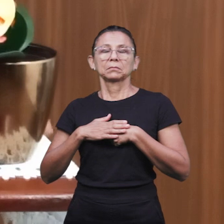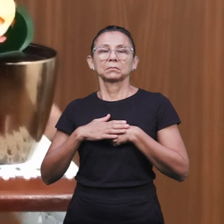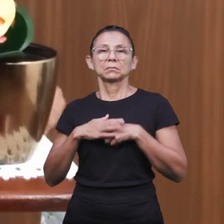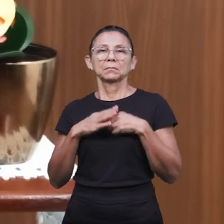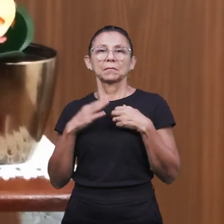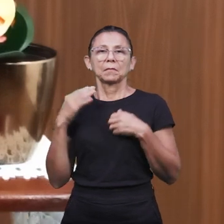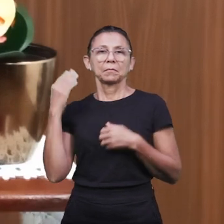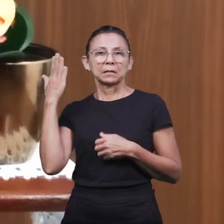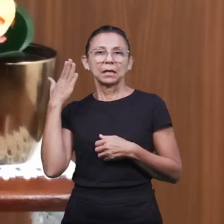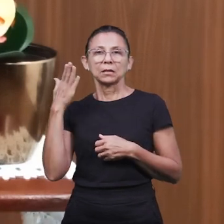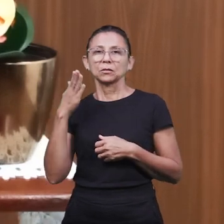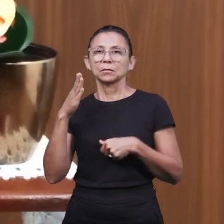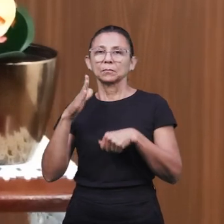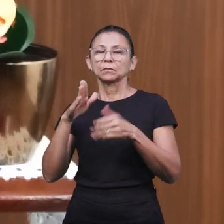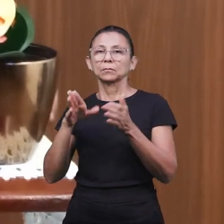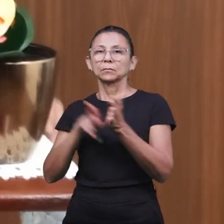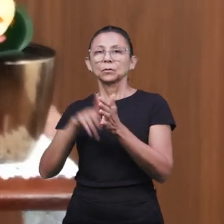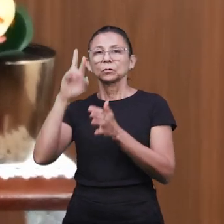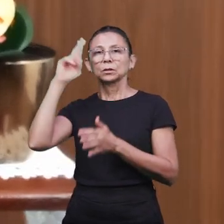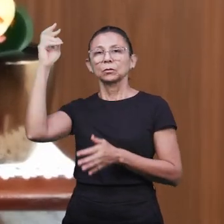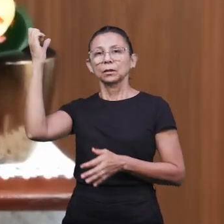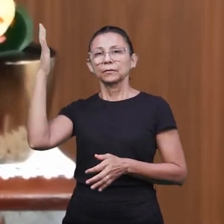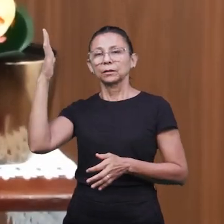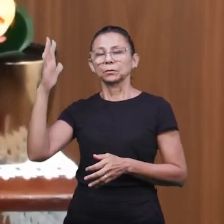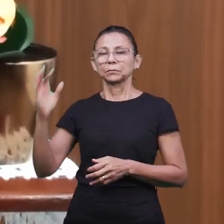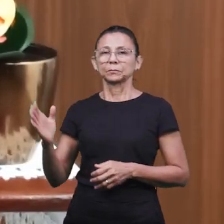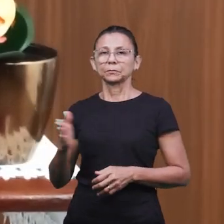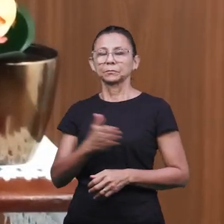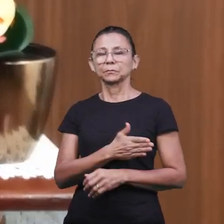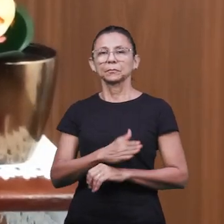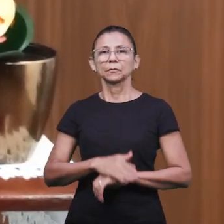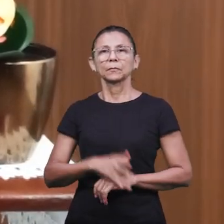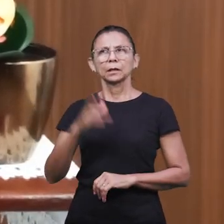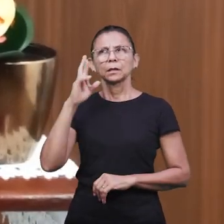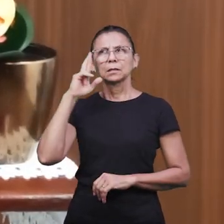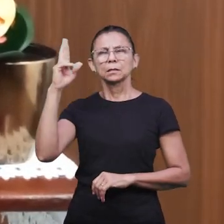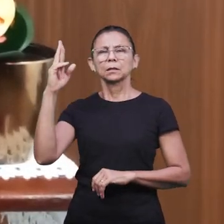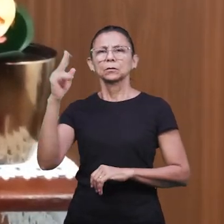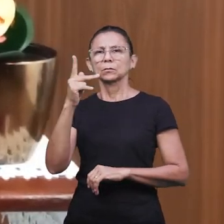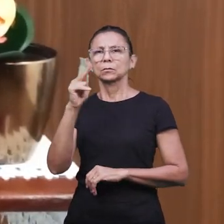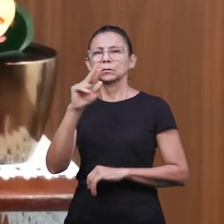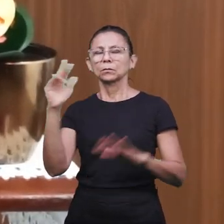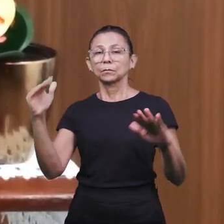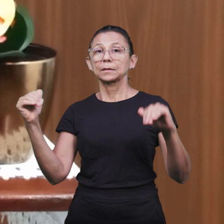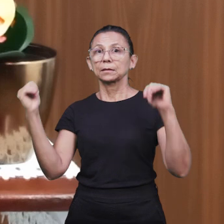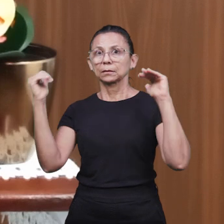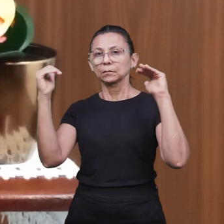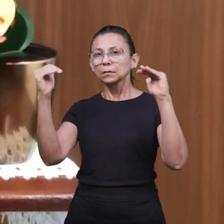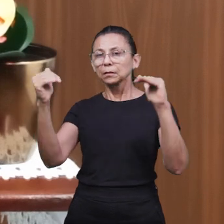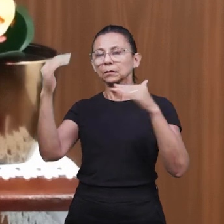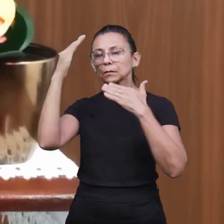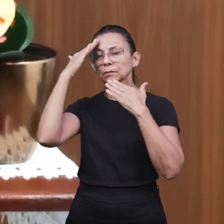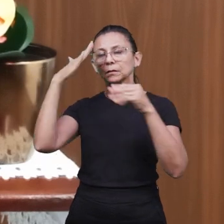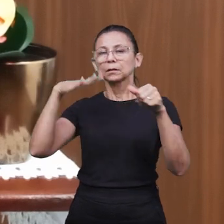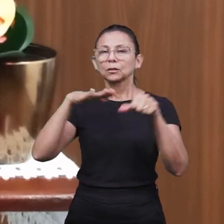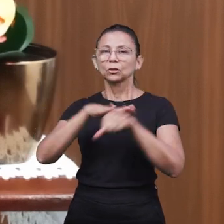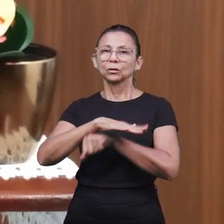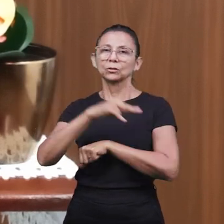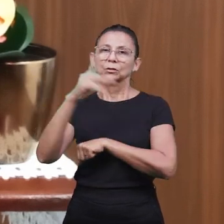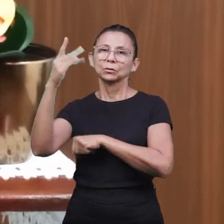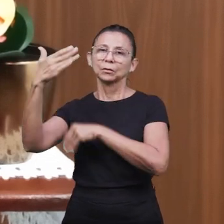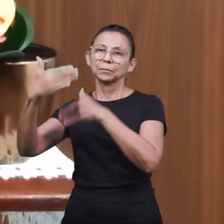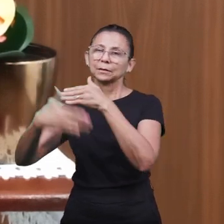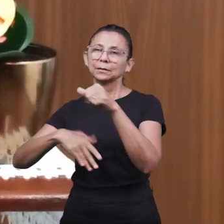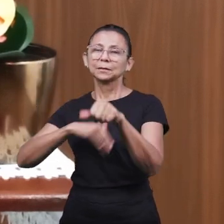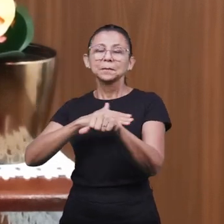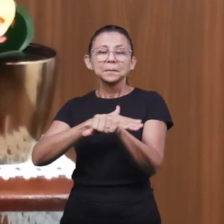orar, entregando este culto ao Senhor. Pai amado, nós louvamos e bendizemos ao Teu nome por mais esta noite na Tua presença, por